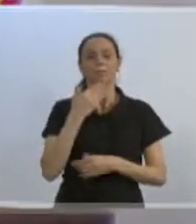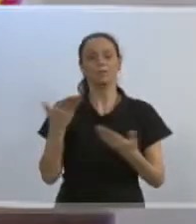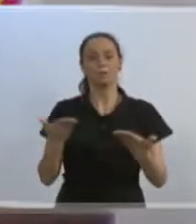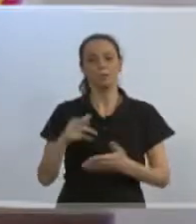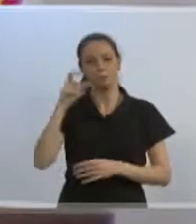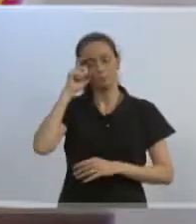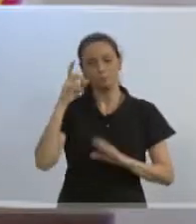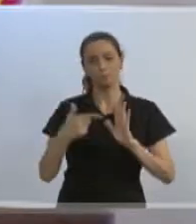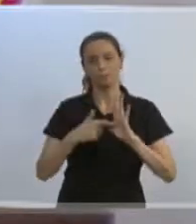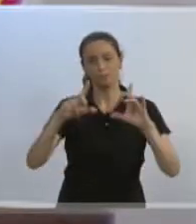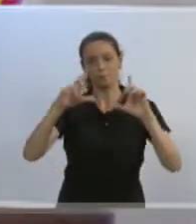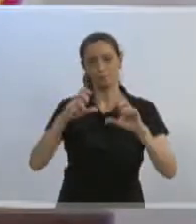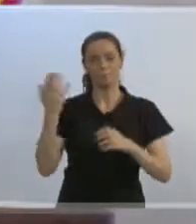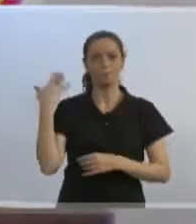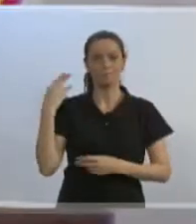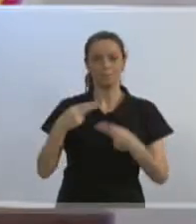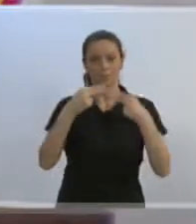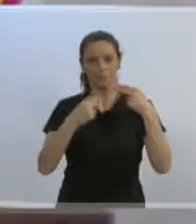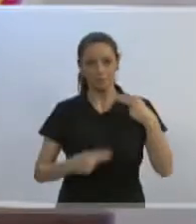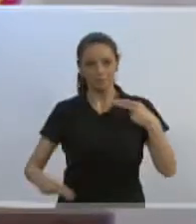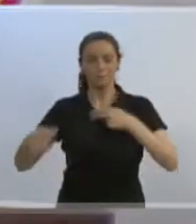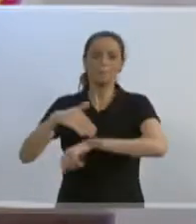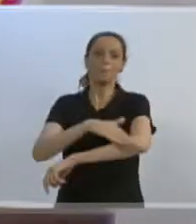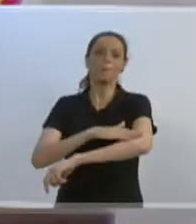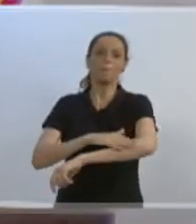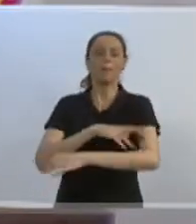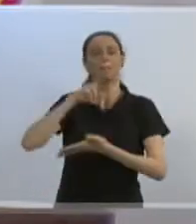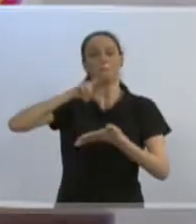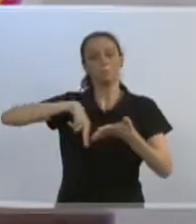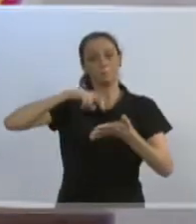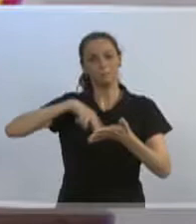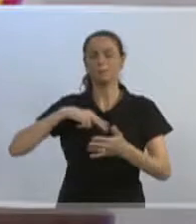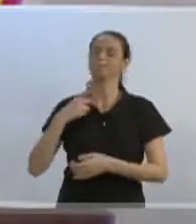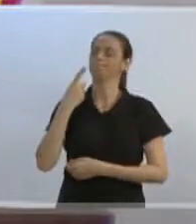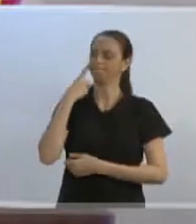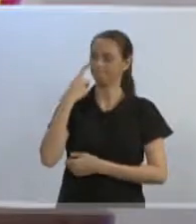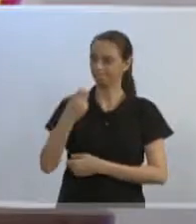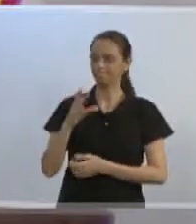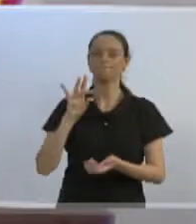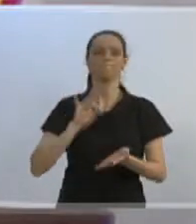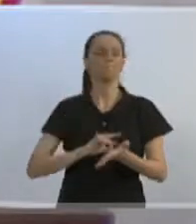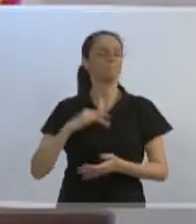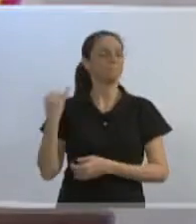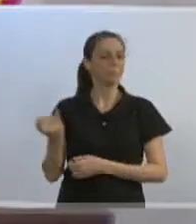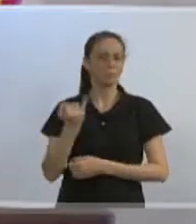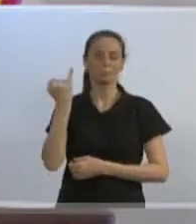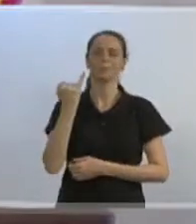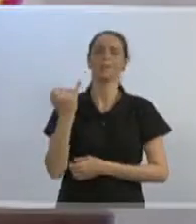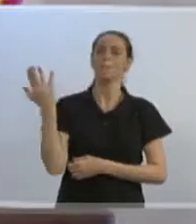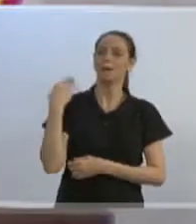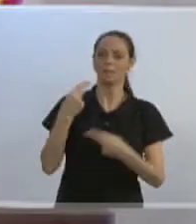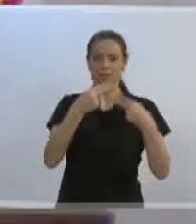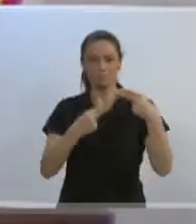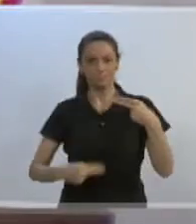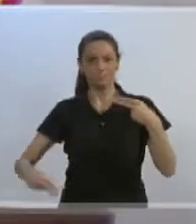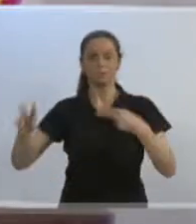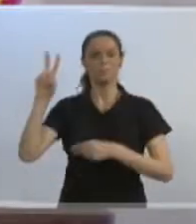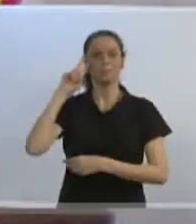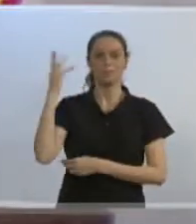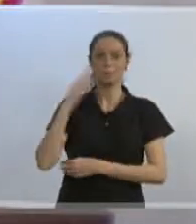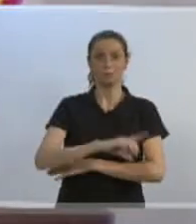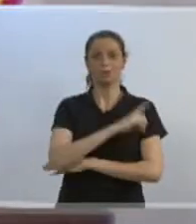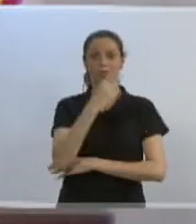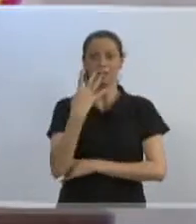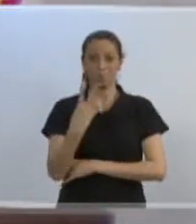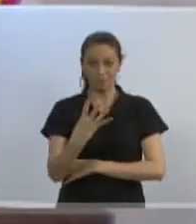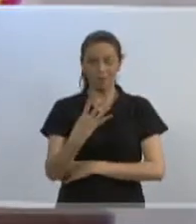Ari, que foi a inauguração da Praça da Leitura na nossa cidade. Isso aqui é muito interessante. A Praça da Leitura, que foi inaugurada na segunda-feira, no dia 4,